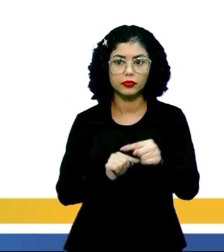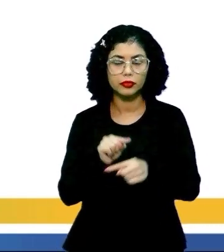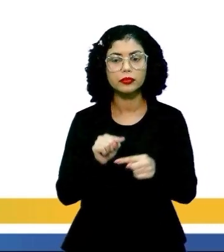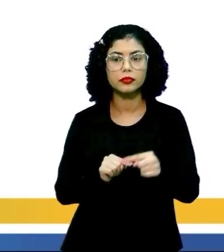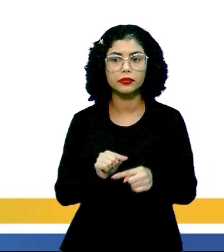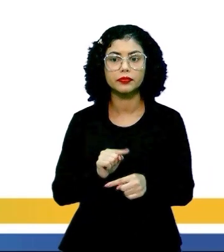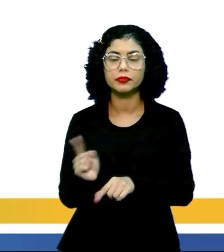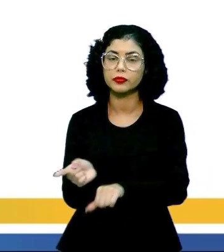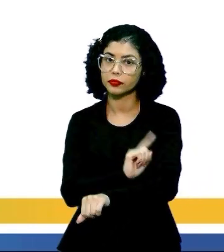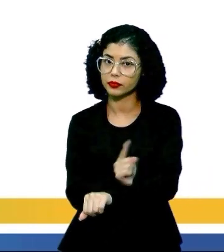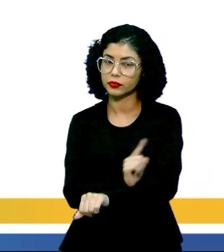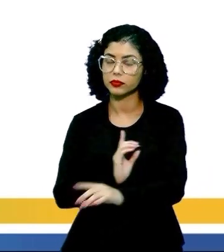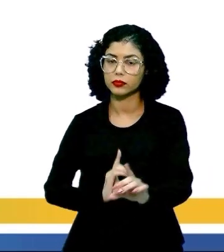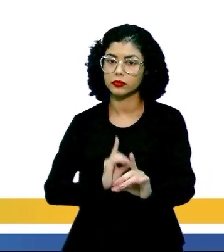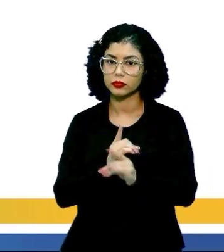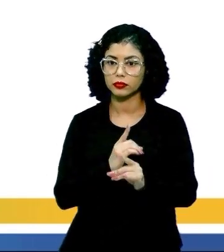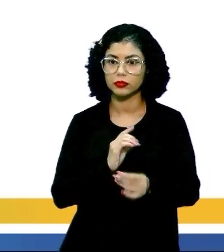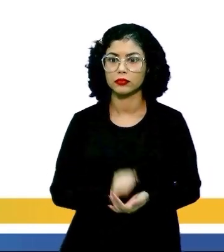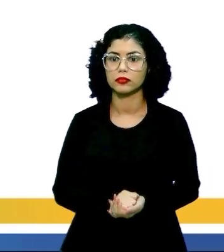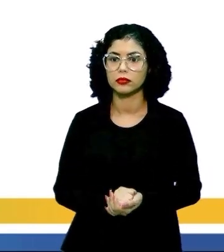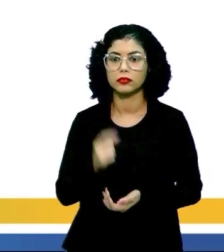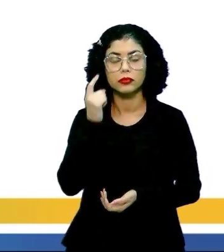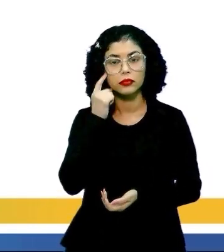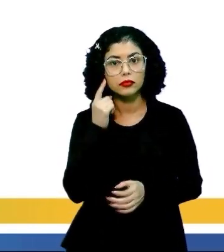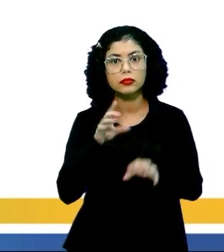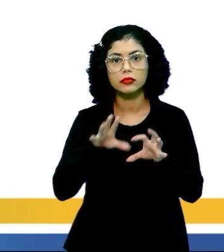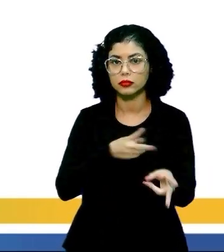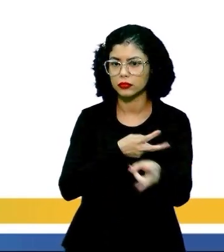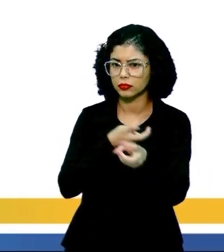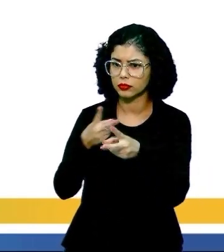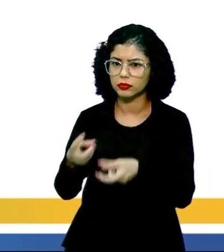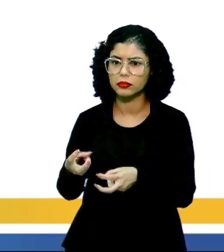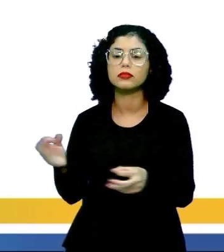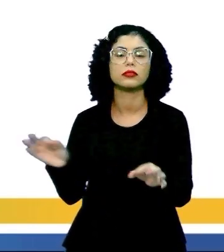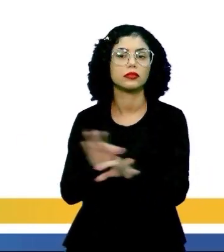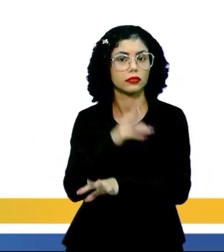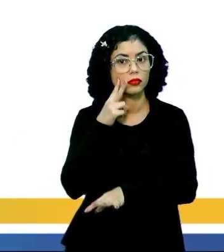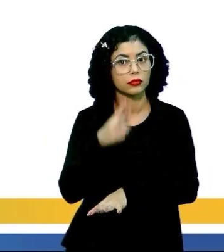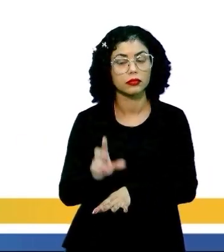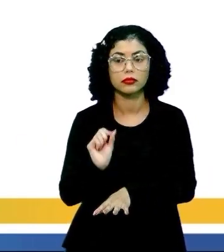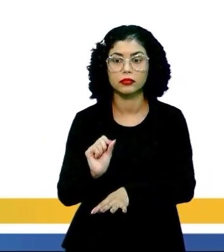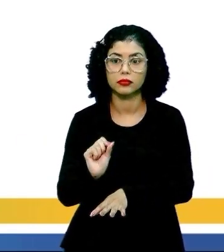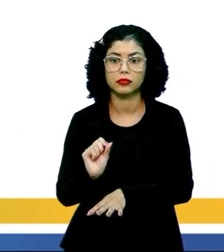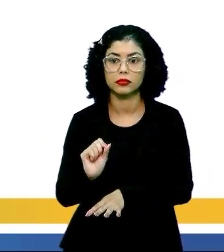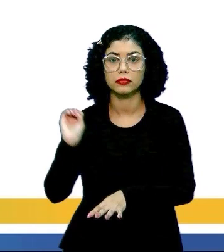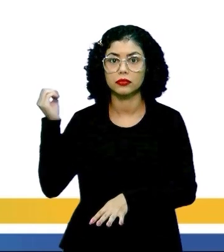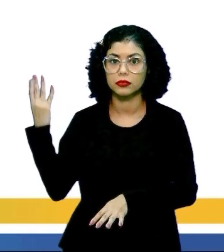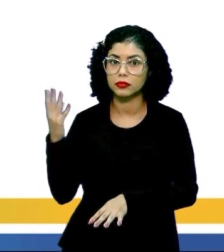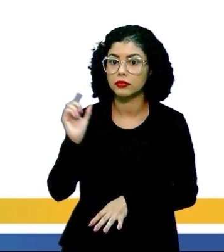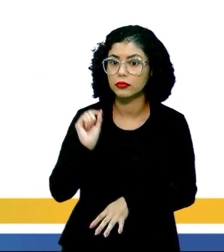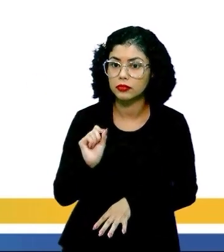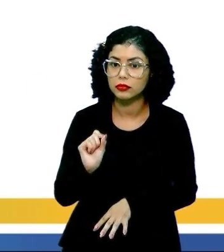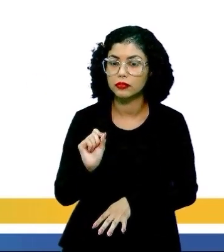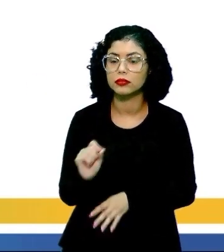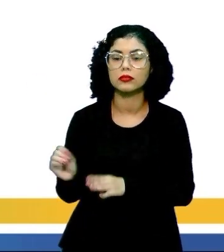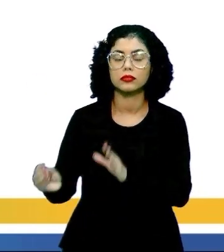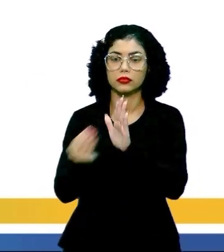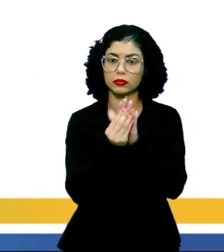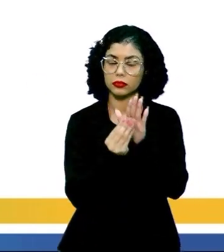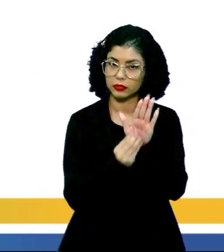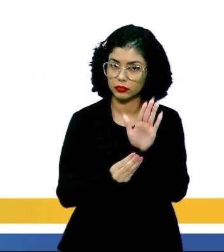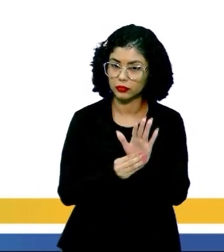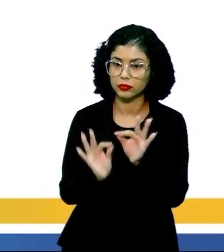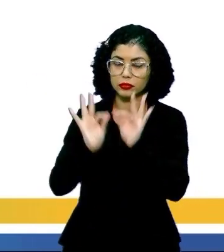pela velocidade que acabamos de encontrar pensando nessa perspectiva acabamos de ver que o recorde mundial ele foi dado